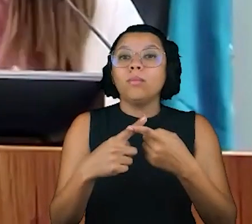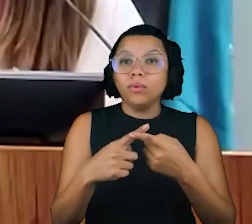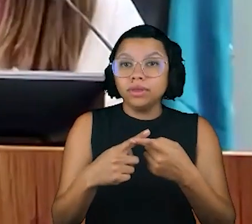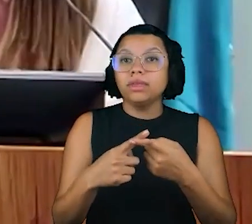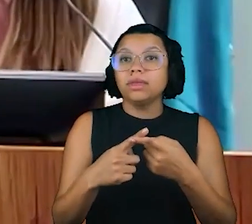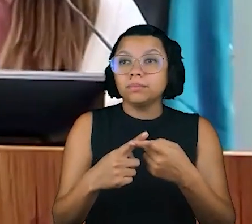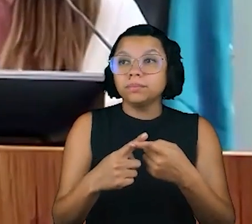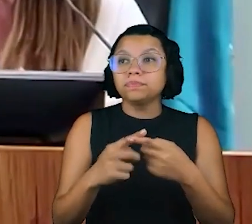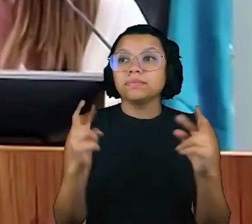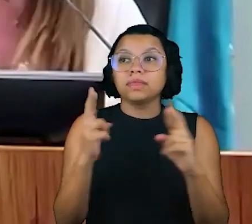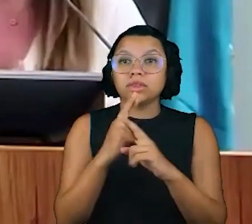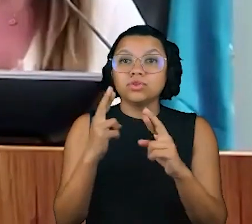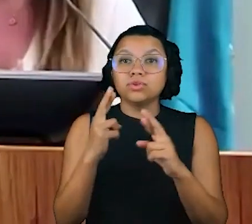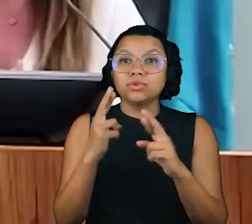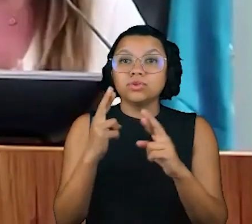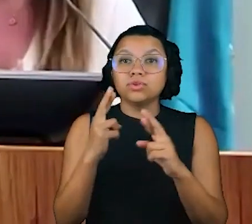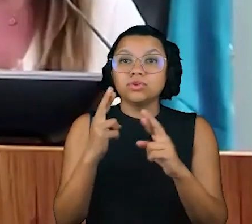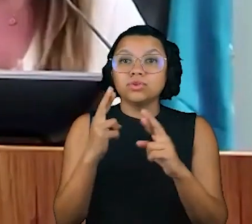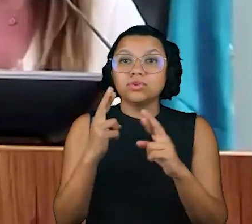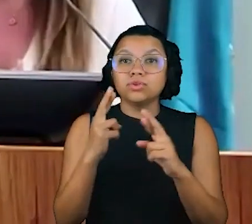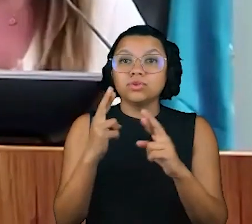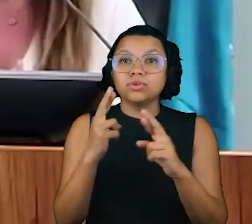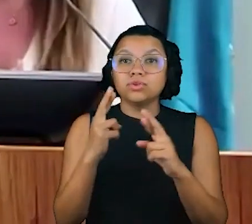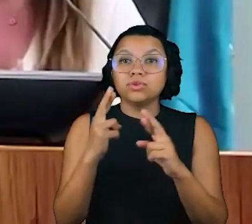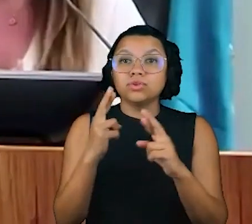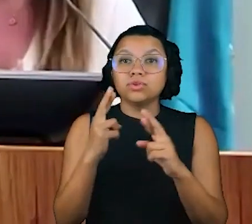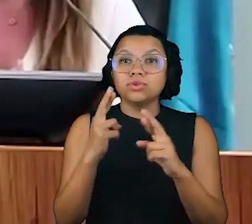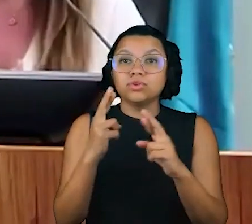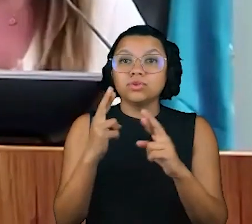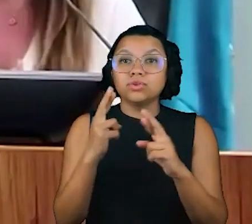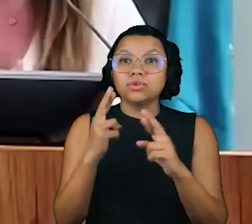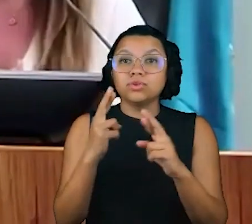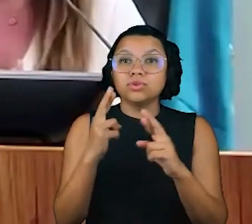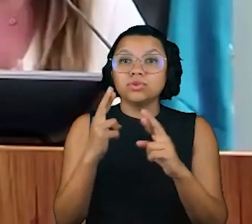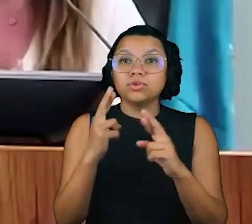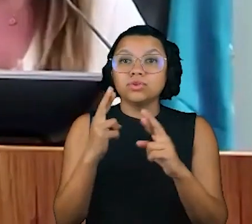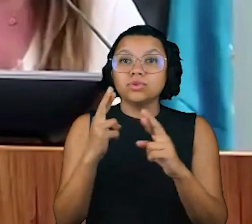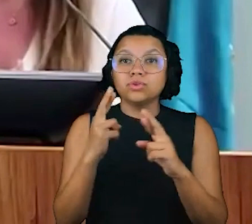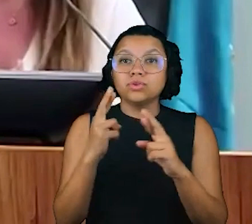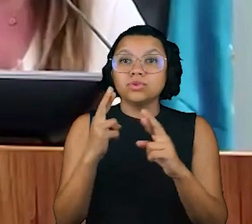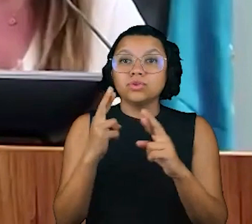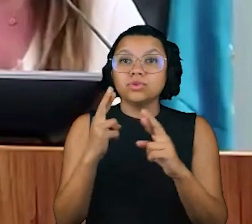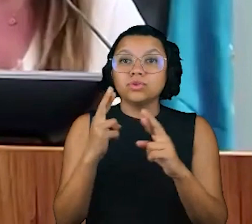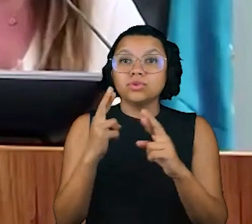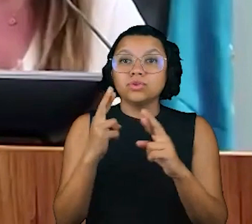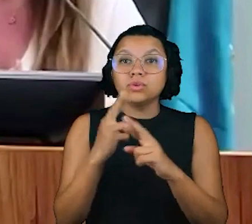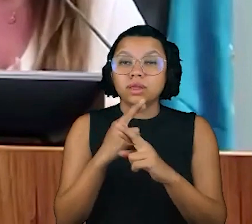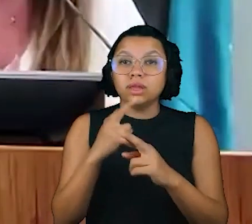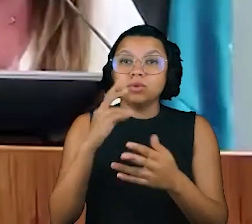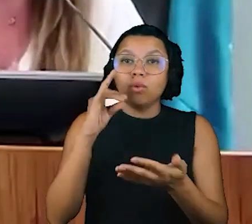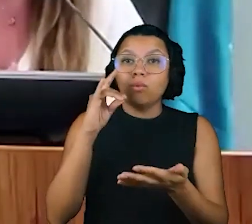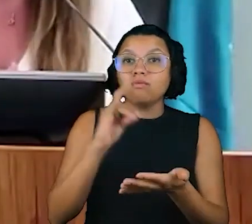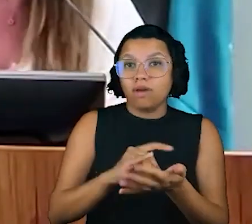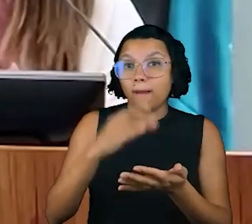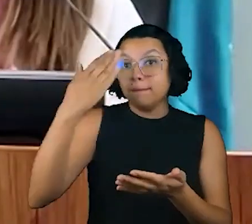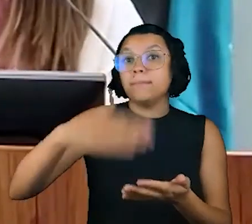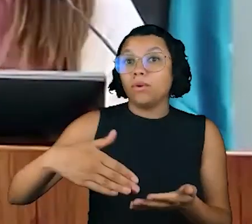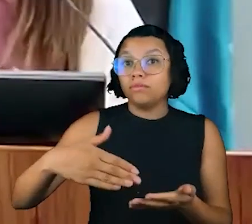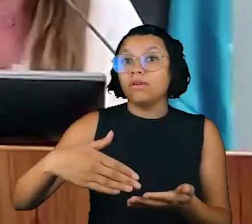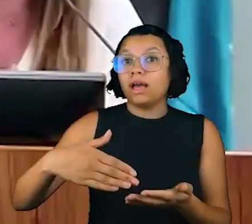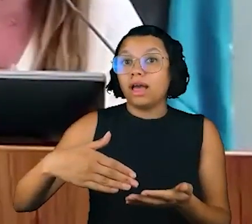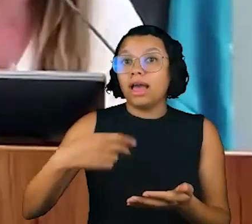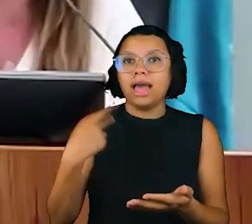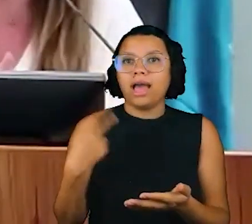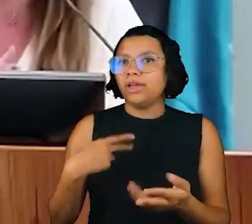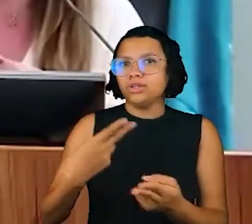meras alegações, né? Então, Concorda com a cabeça, tira os óculos e olha para a desembargadora Renata Lotufo. a gente não prende